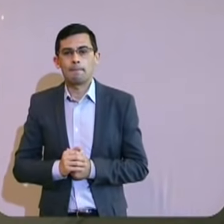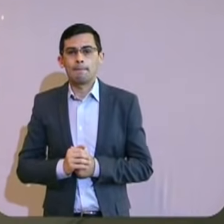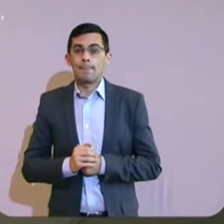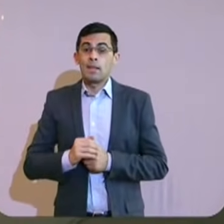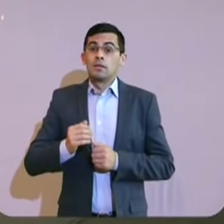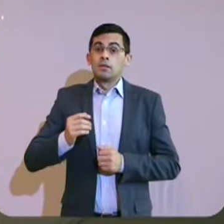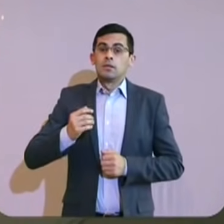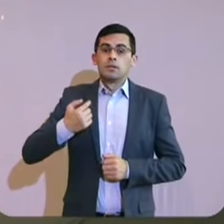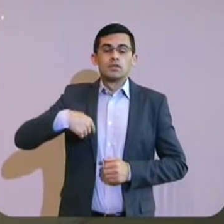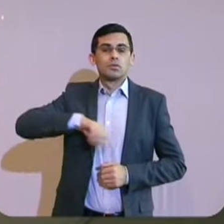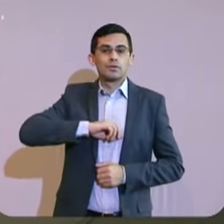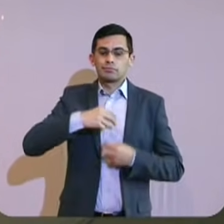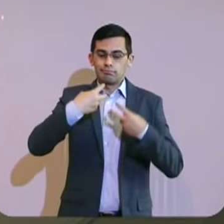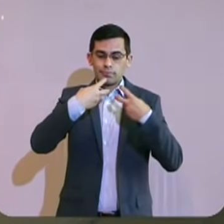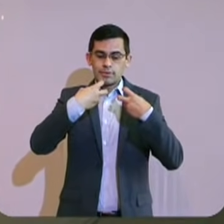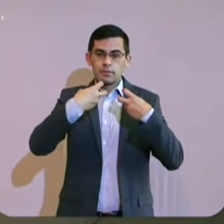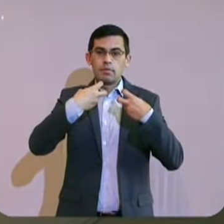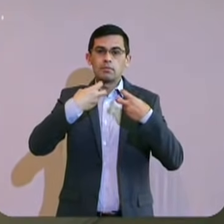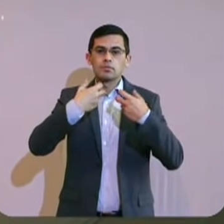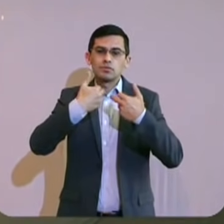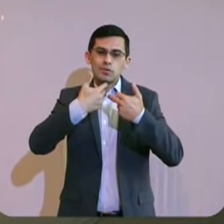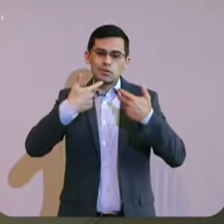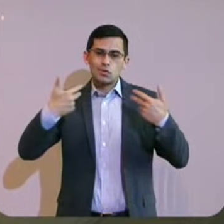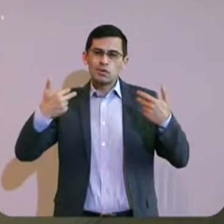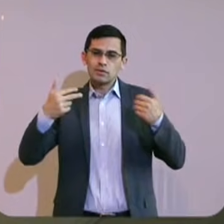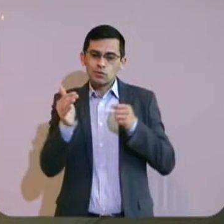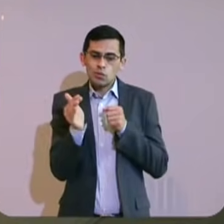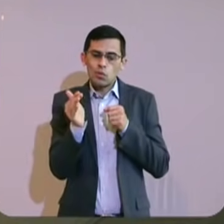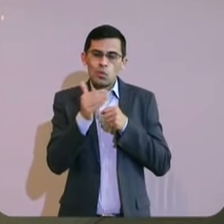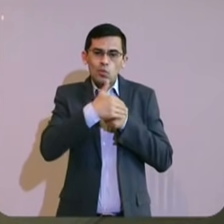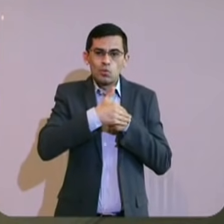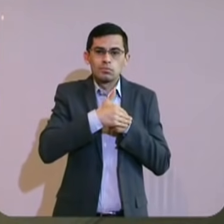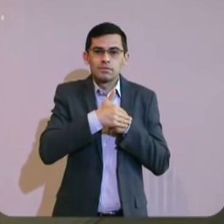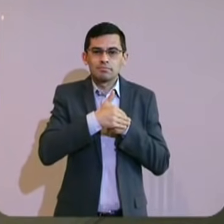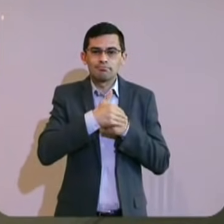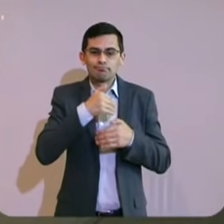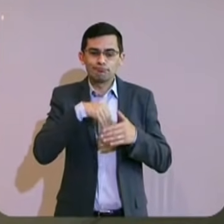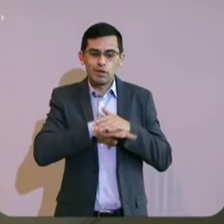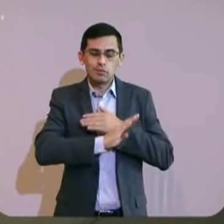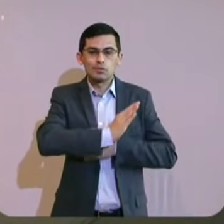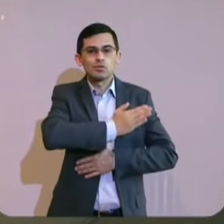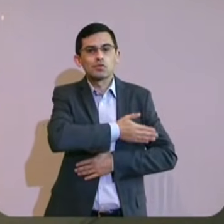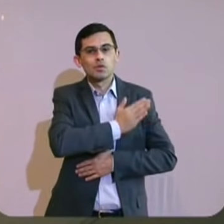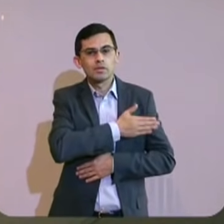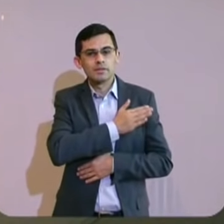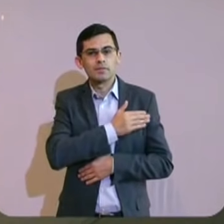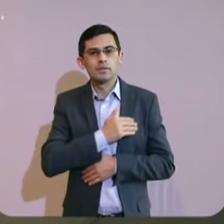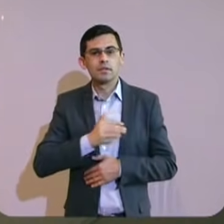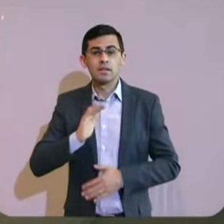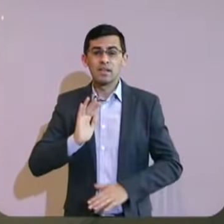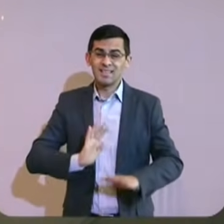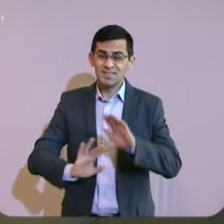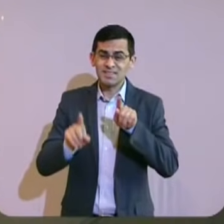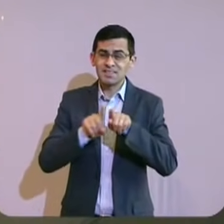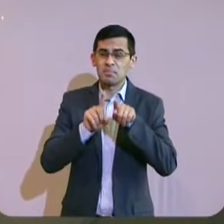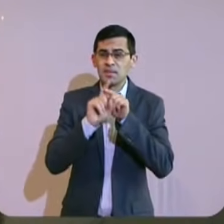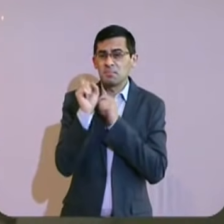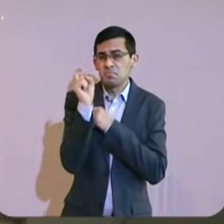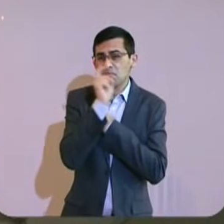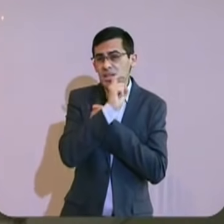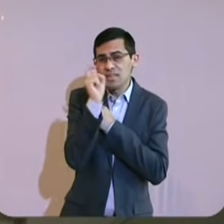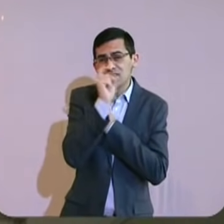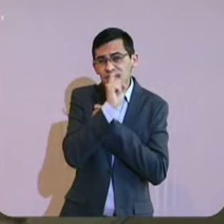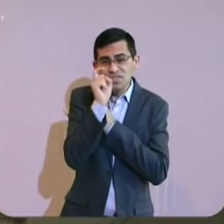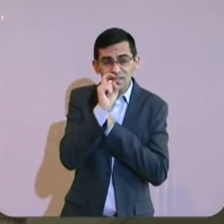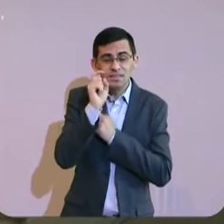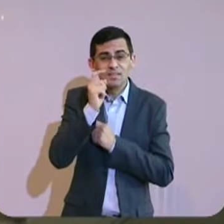E nós não percebemos as nossas agendas ocultas. E até as mentiras que